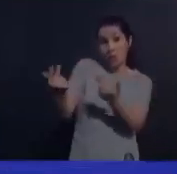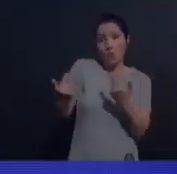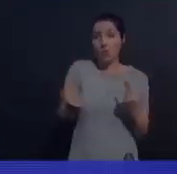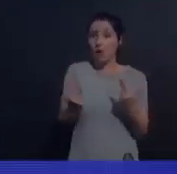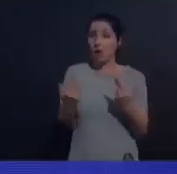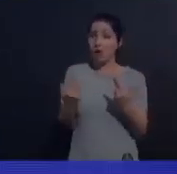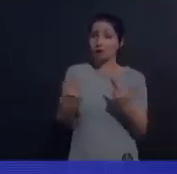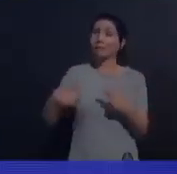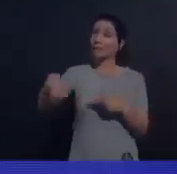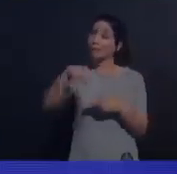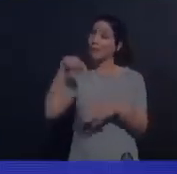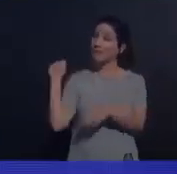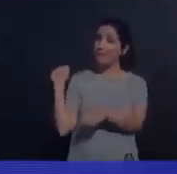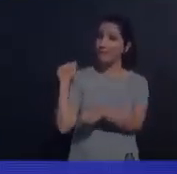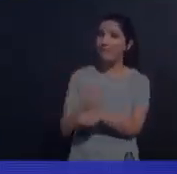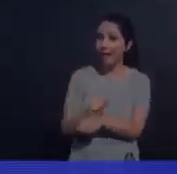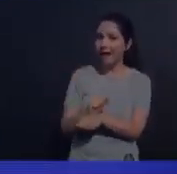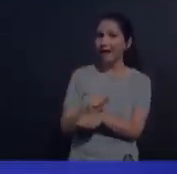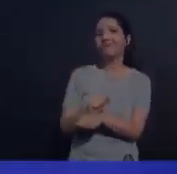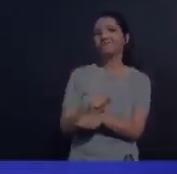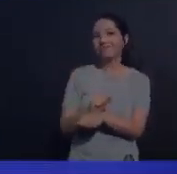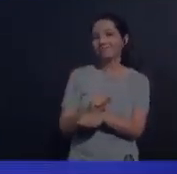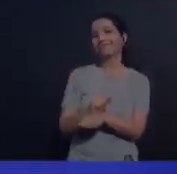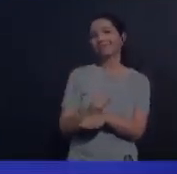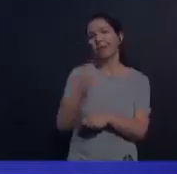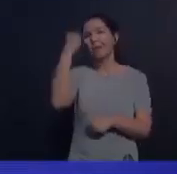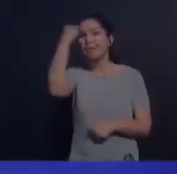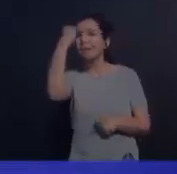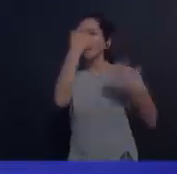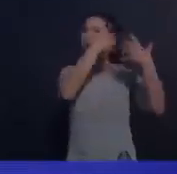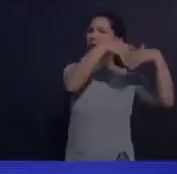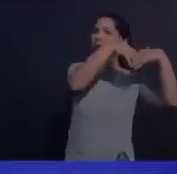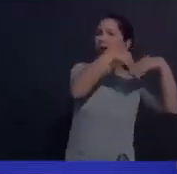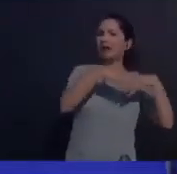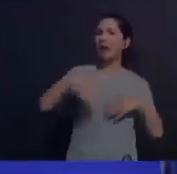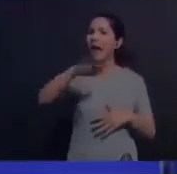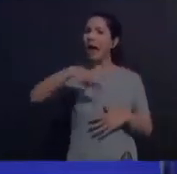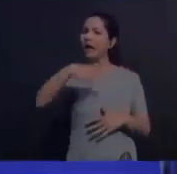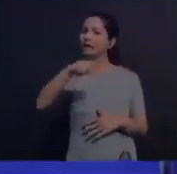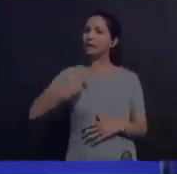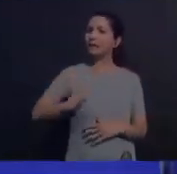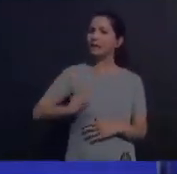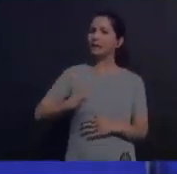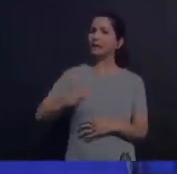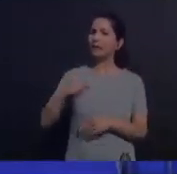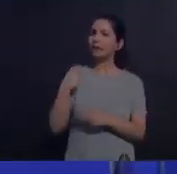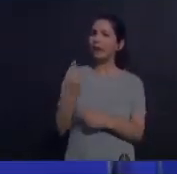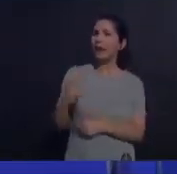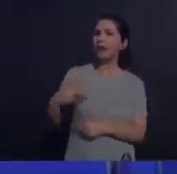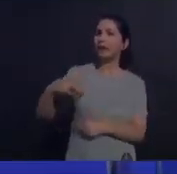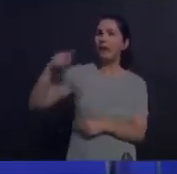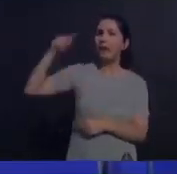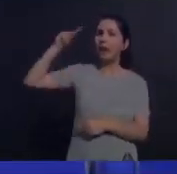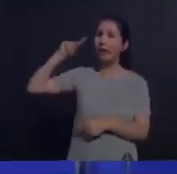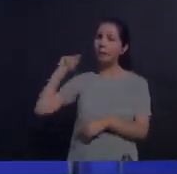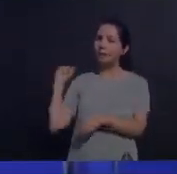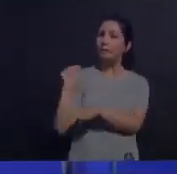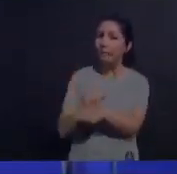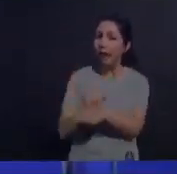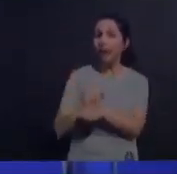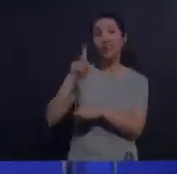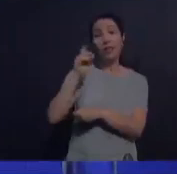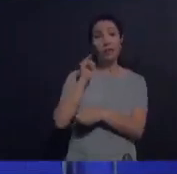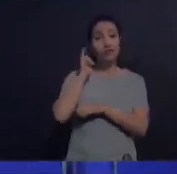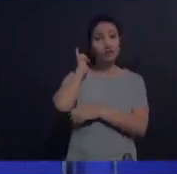paralisando você alguma área da sua vida que você está parado há muito tempo e deus já te deu a